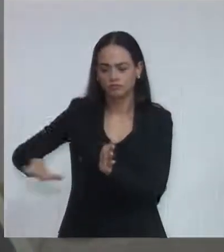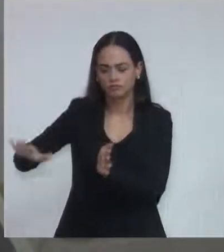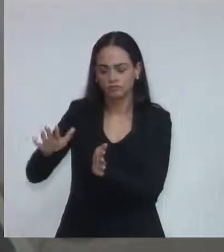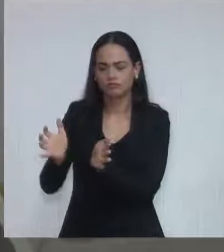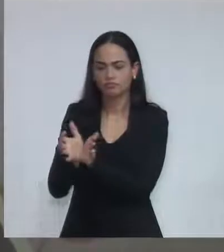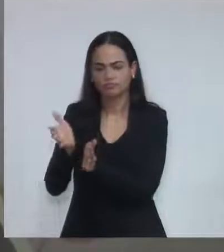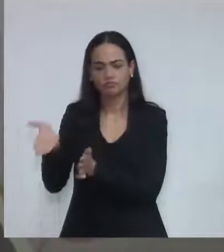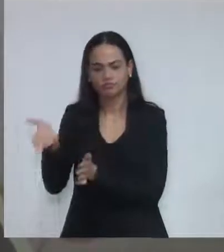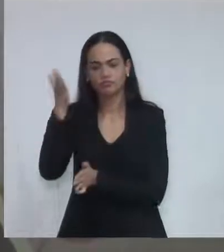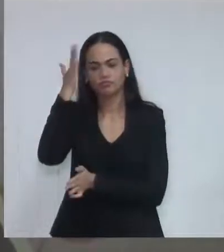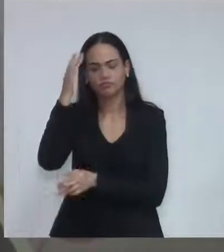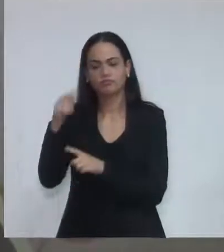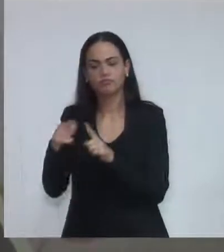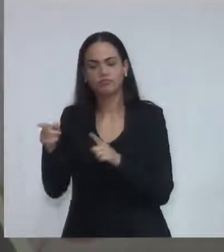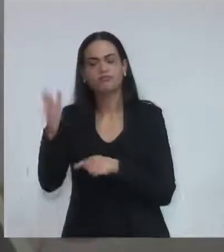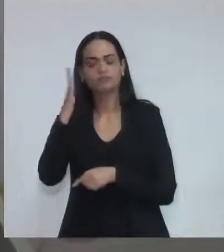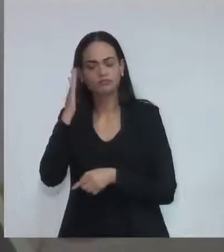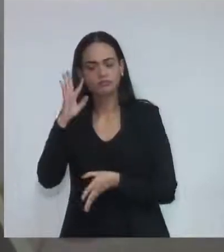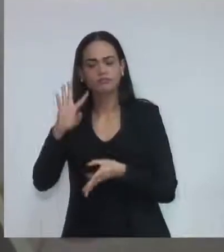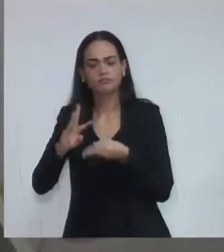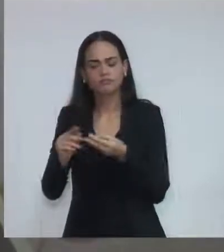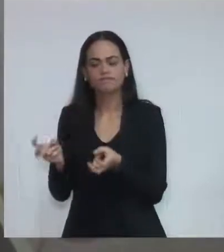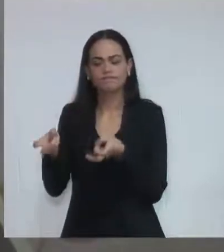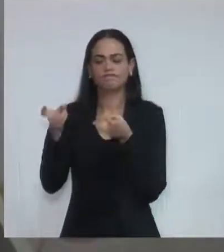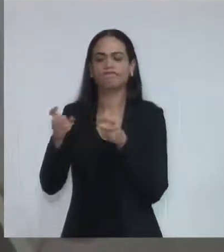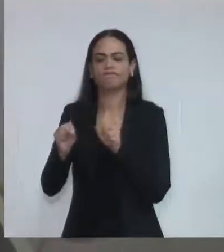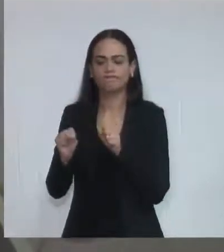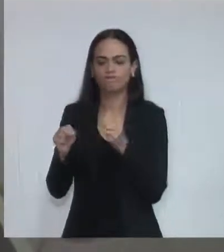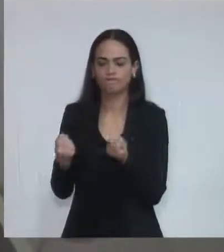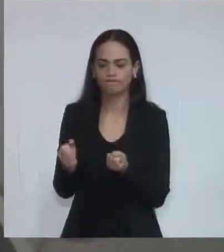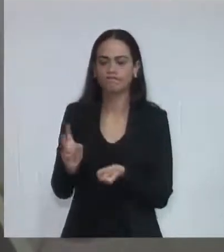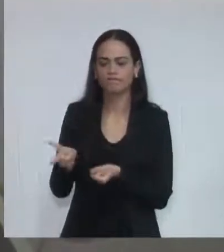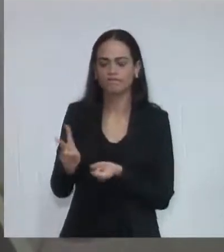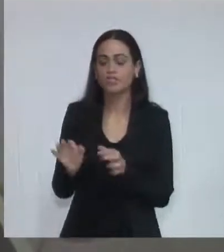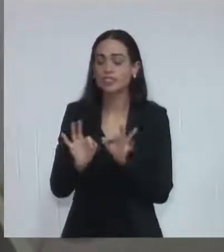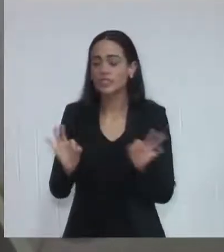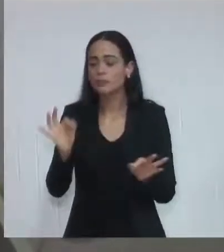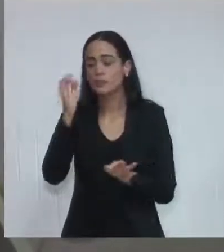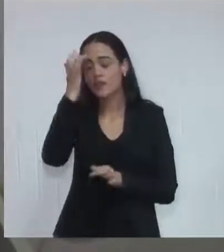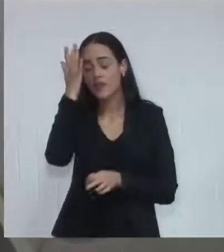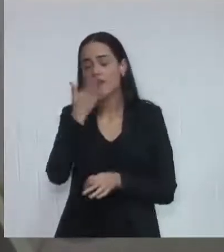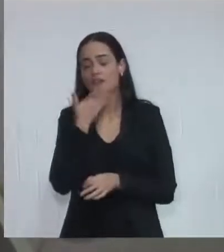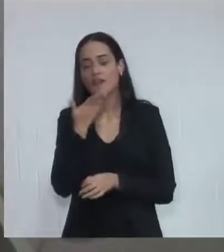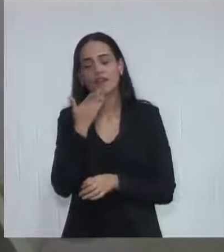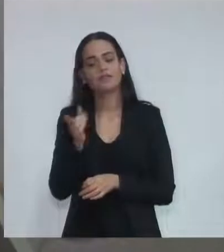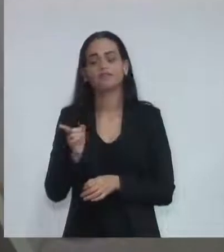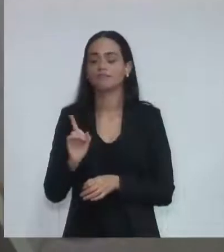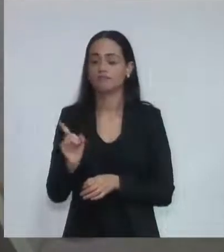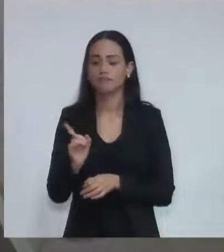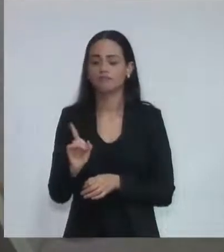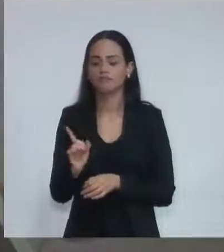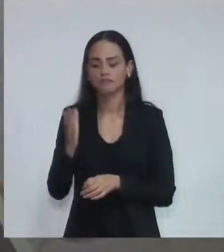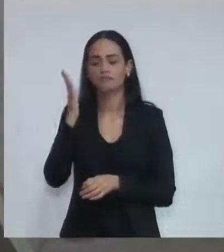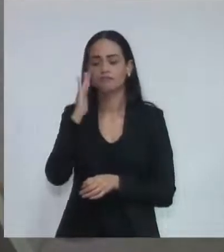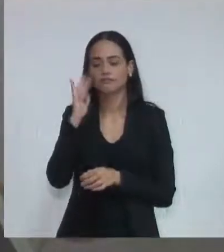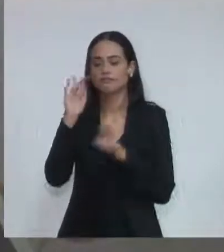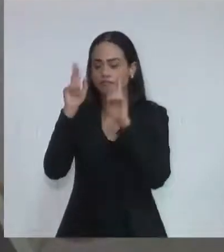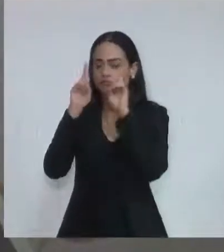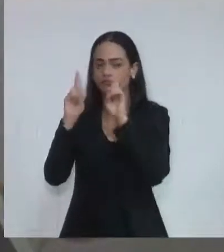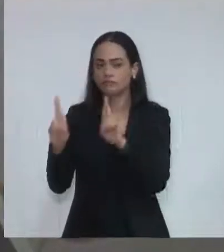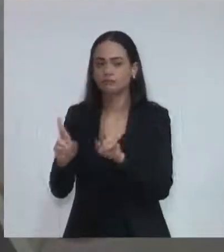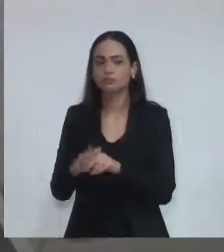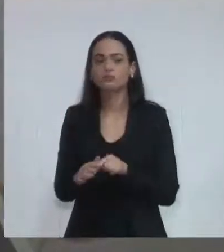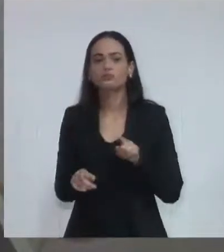sabemos da dedicação do servidor. Não é tão simples e tão fácil assim, não. Inclusive, nós tivemos uma péssima notícia na região essa semana. Hoje, acho que foi, né? Acho que Sumaré